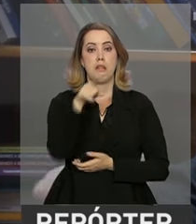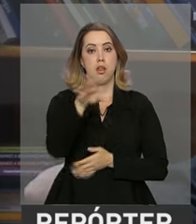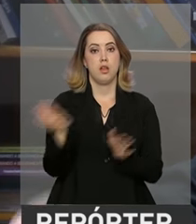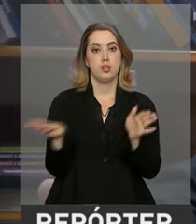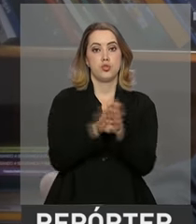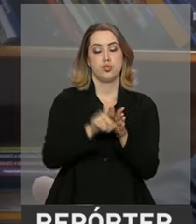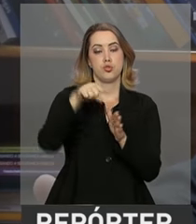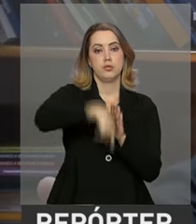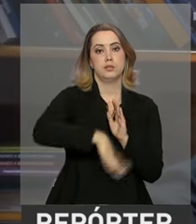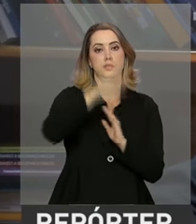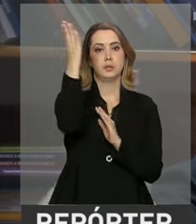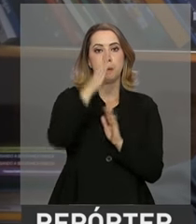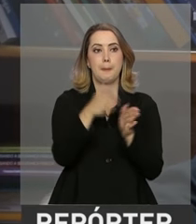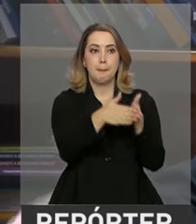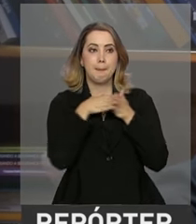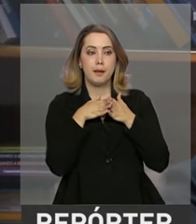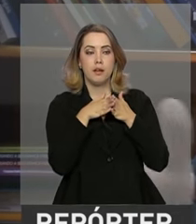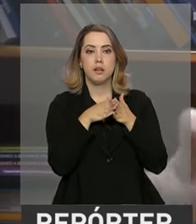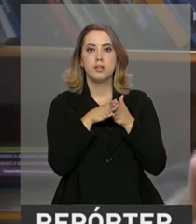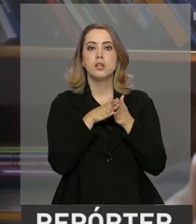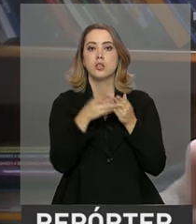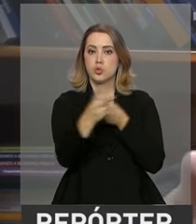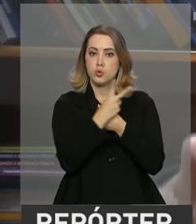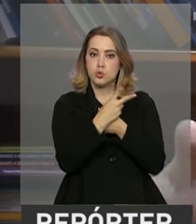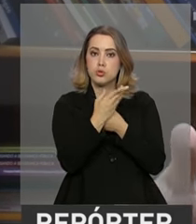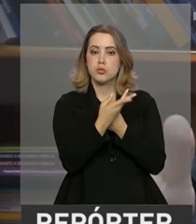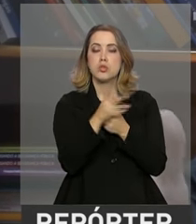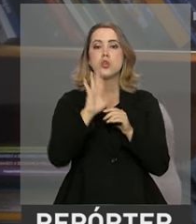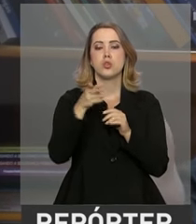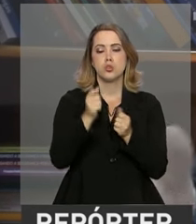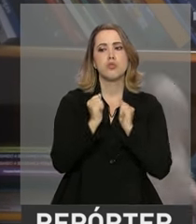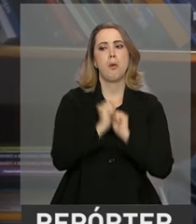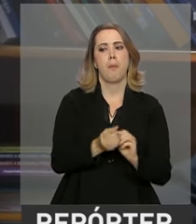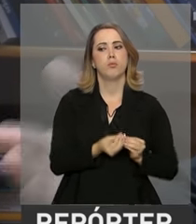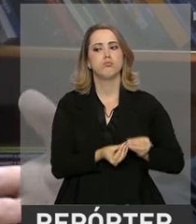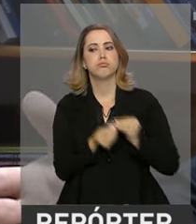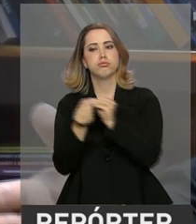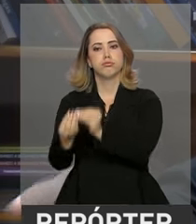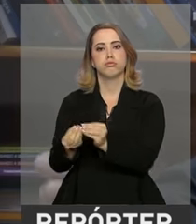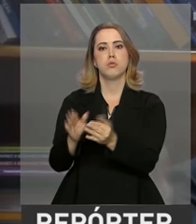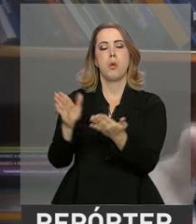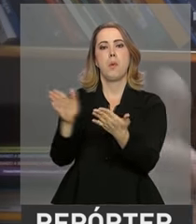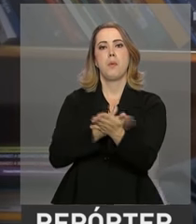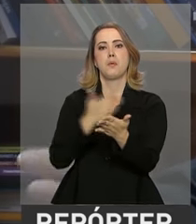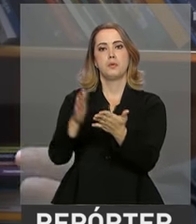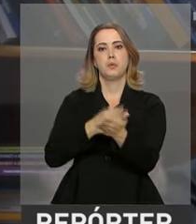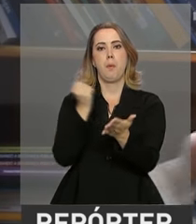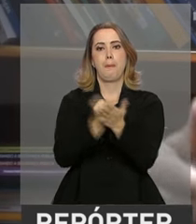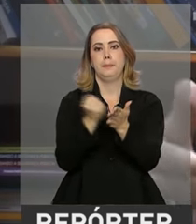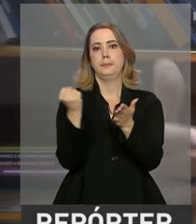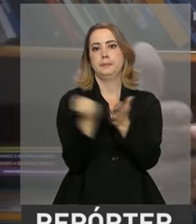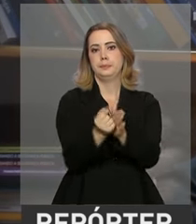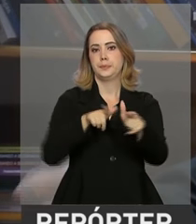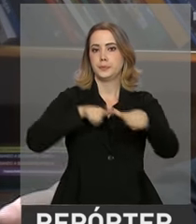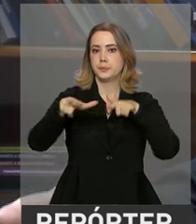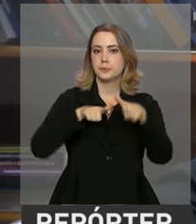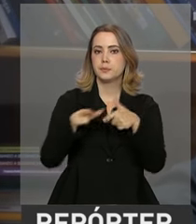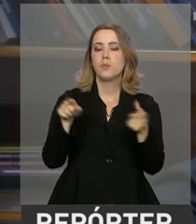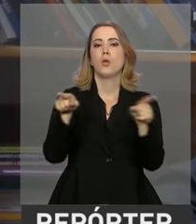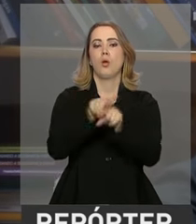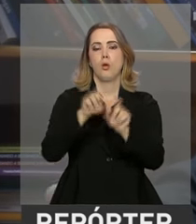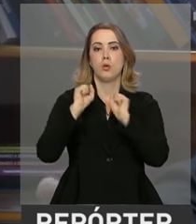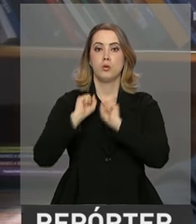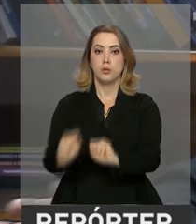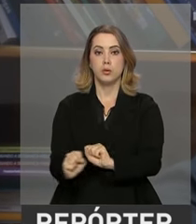nacional, pede o refúgio, ele já tem direito a ter uma carteira de trabalho provisório, o que é o que o possibilita exercer uma atividade e ser